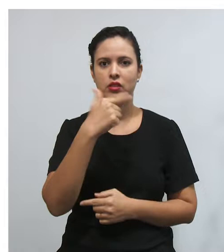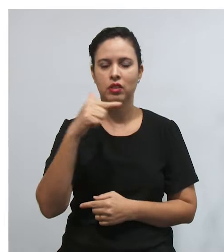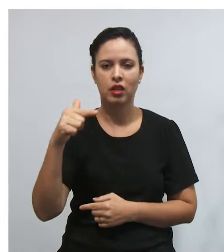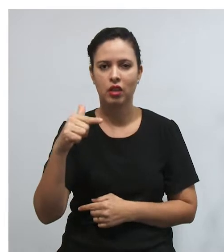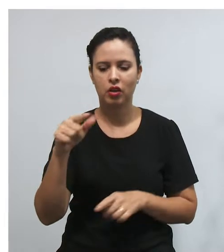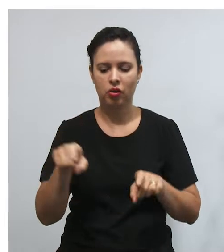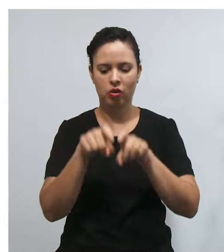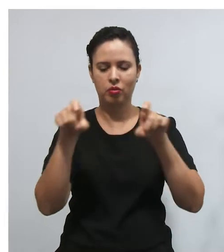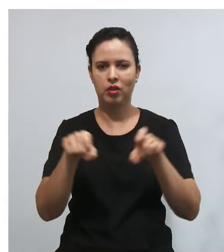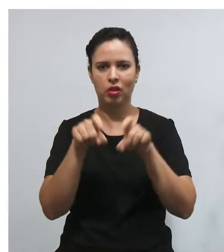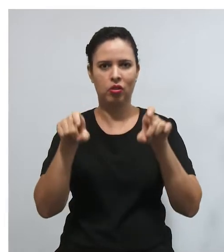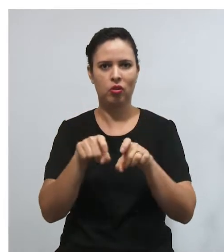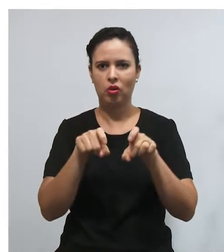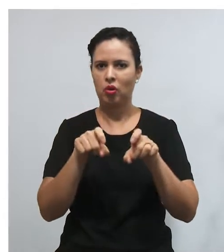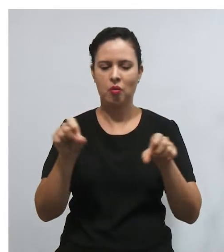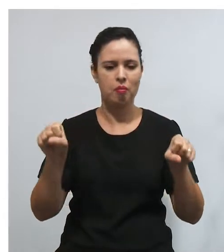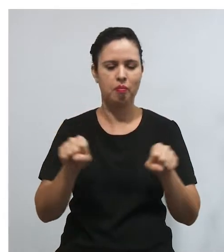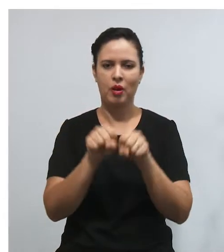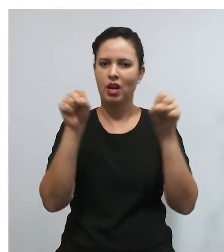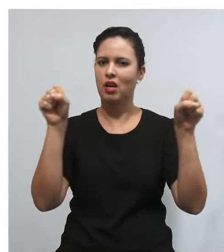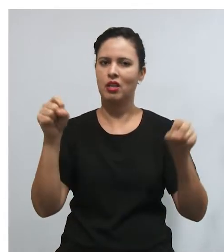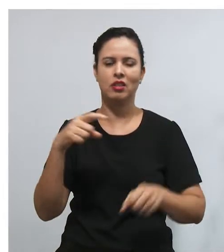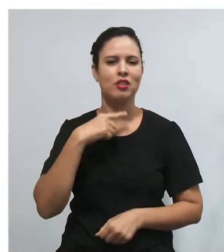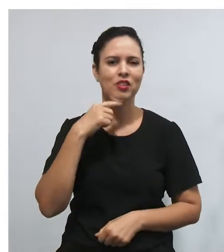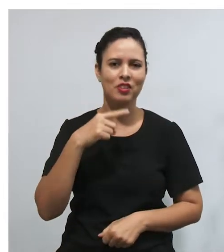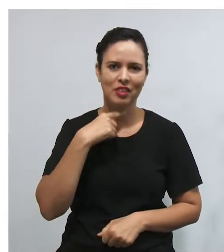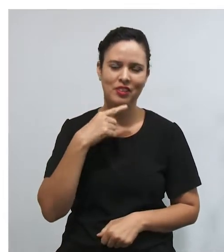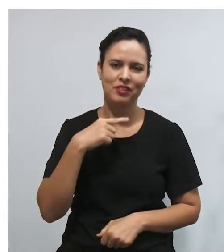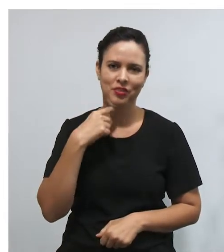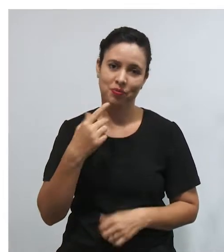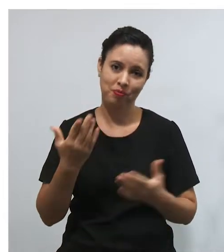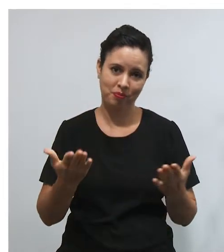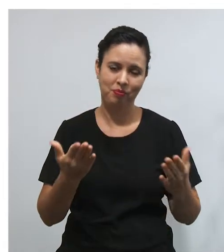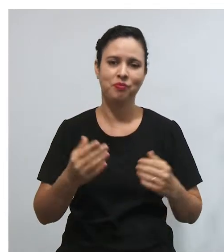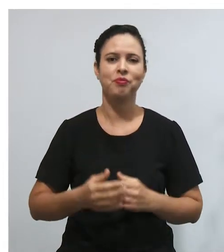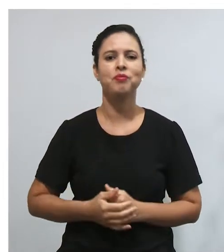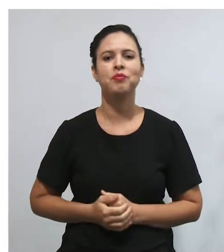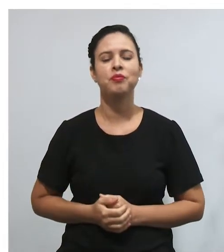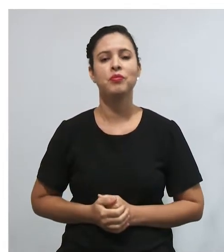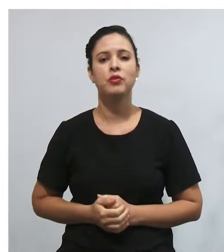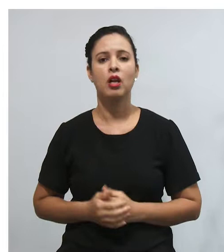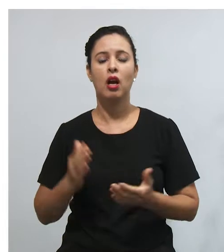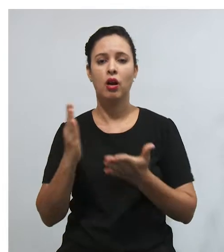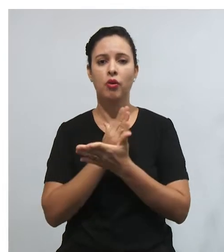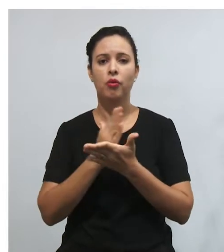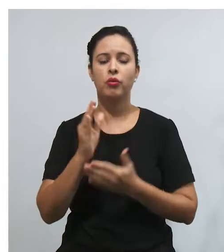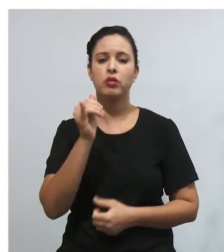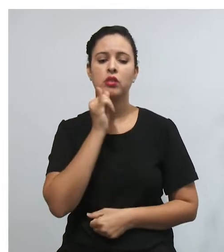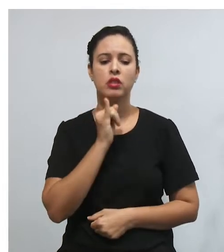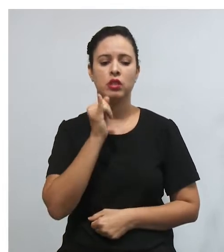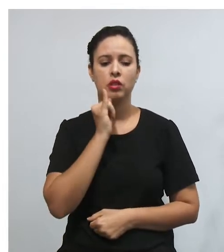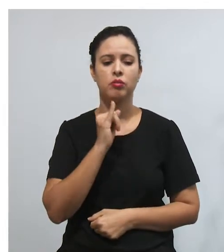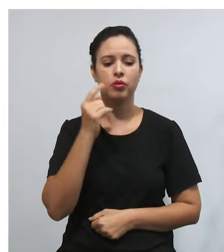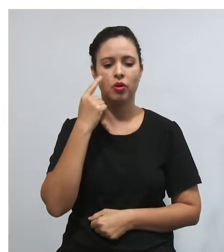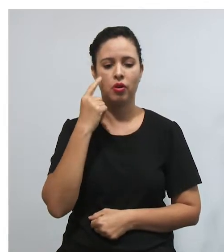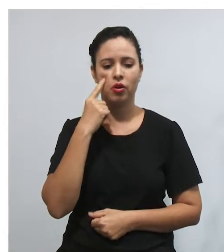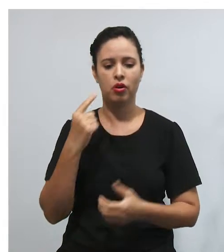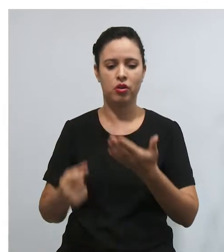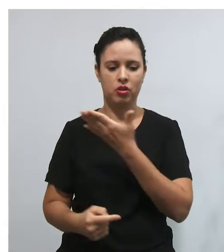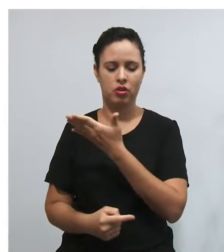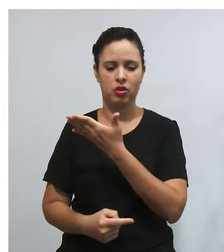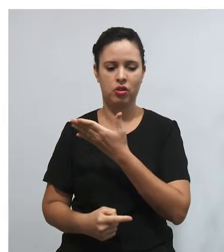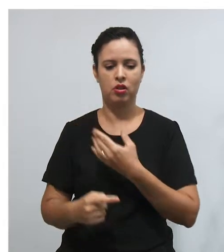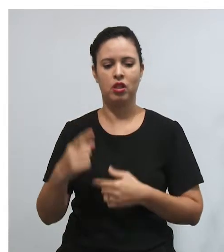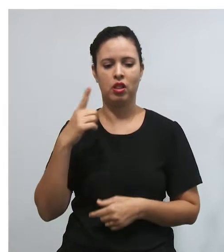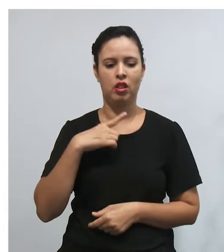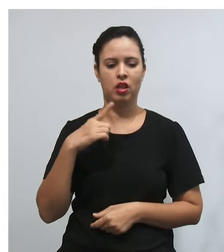funcionar, né, de forma regular, de forma alguma. E aqui a gente tem alguns exemplos, né, da família Intel, né? Então a gente tem o Core